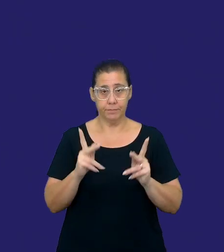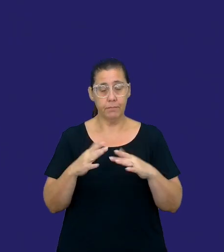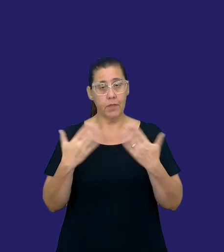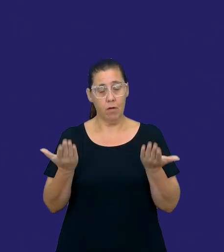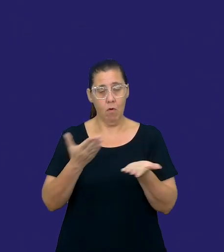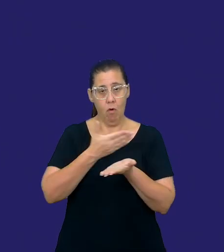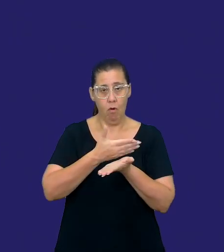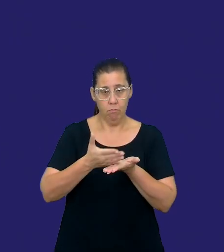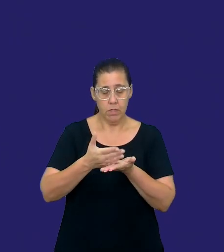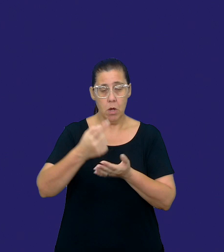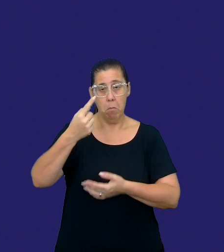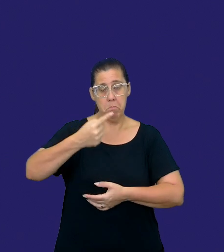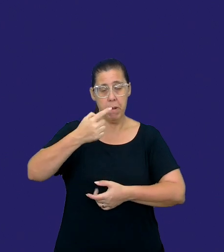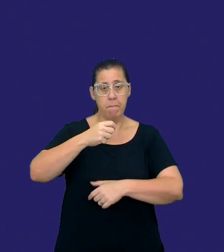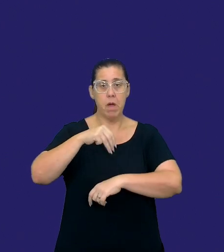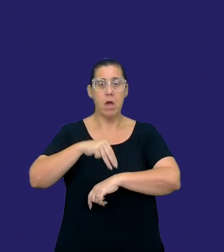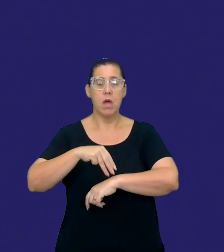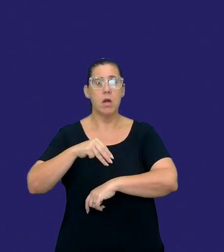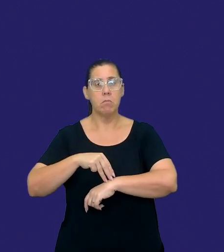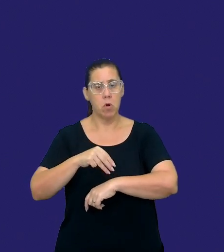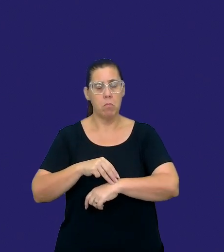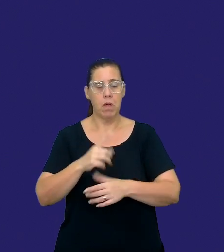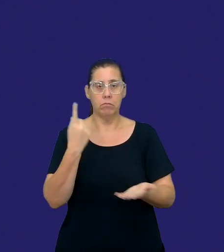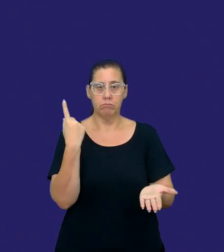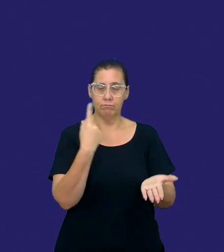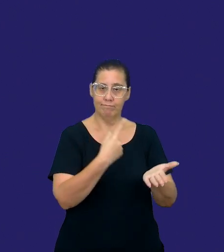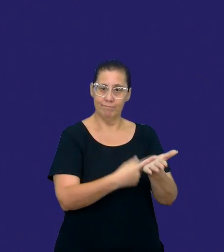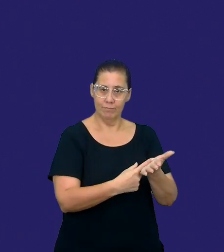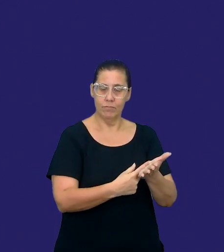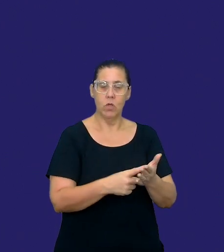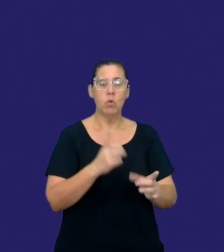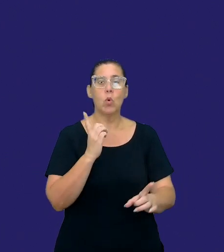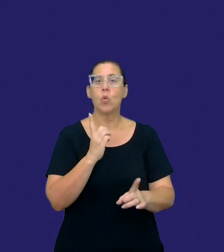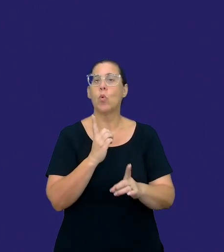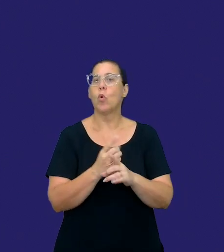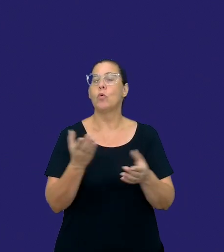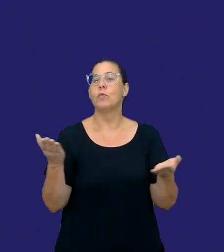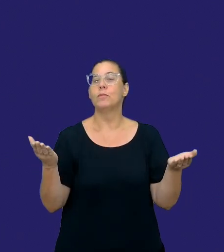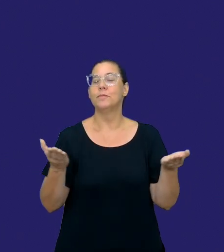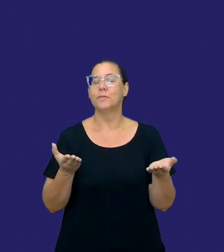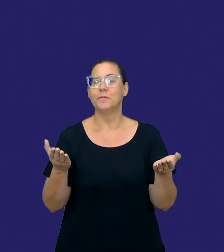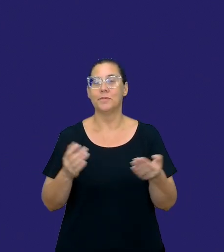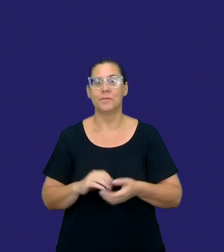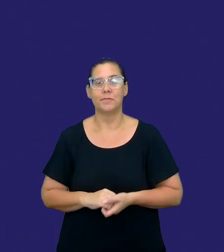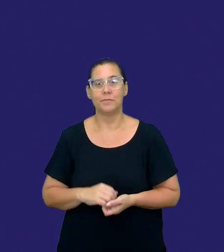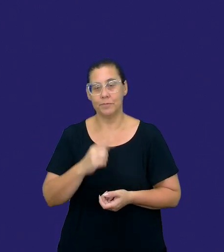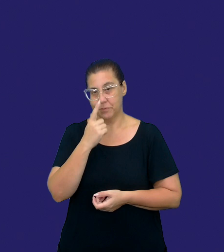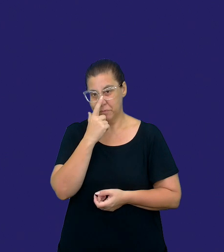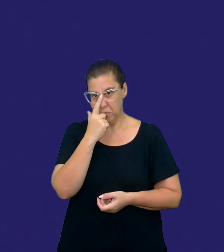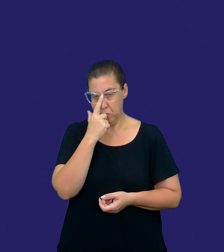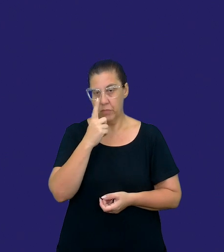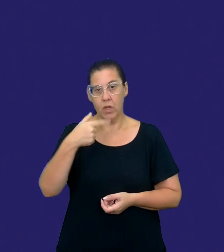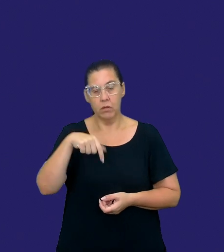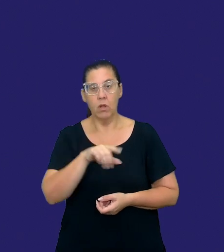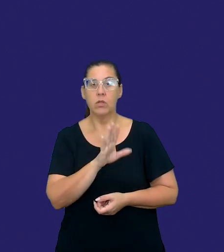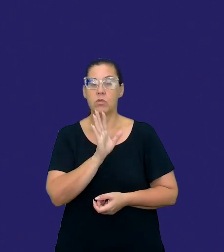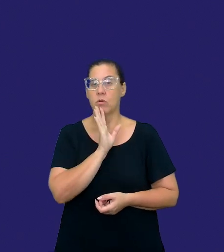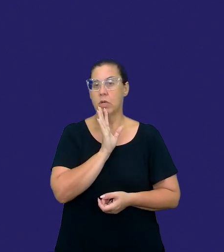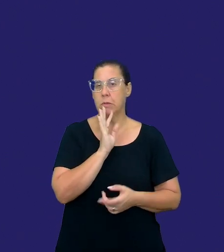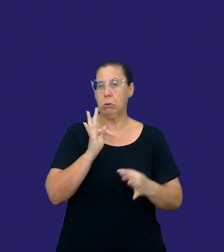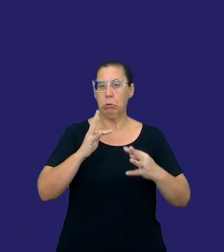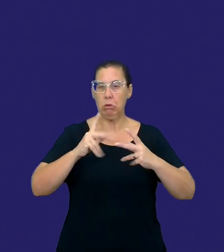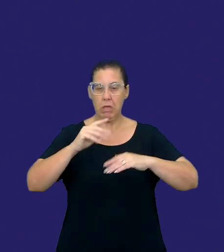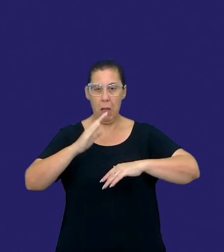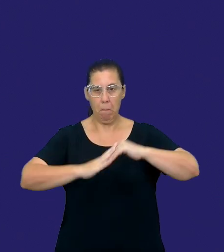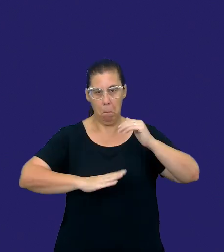dar início ao primeiro momento da nossa agenda, nosso encontro de hoje, em que nós conheceremos as